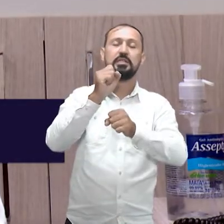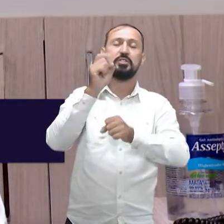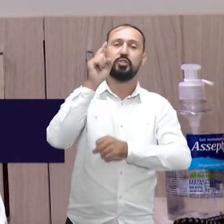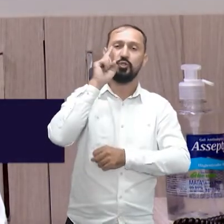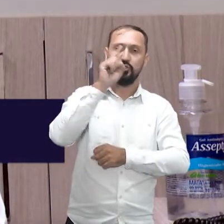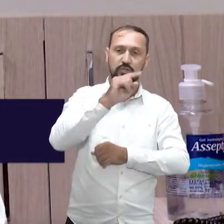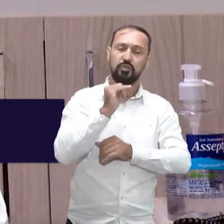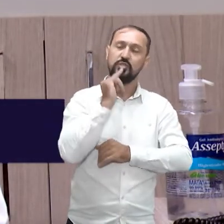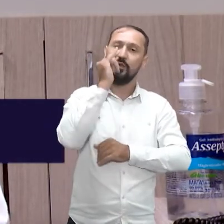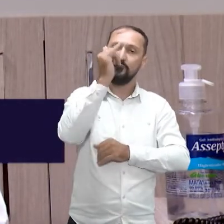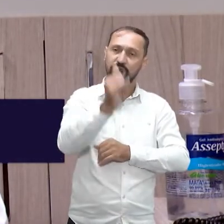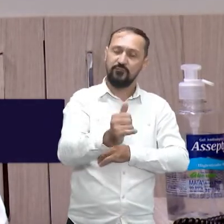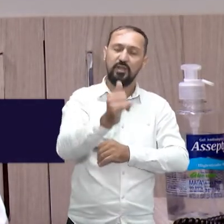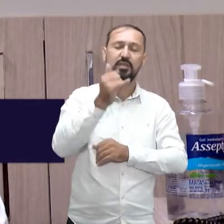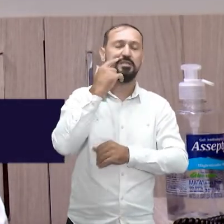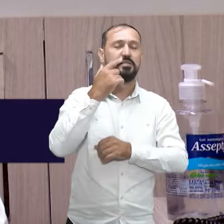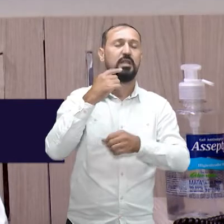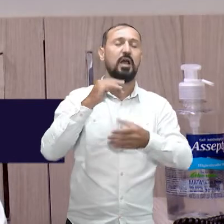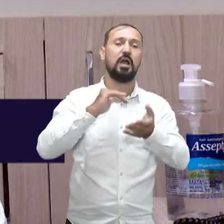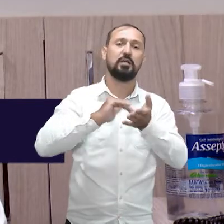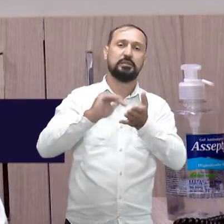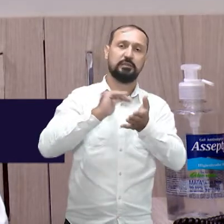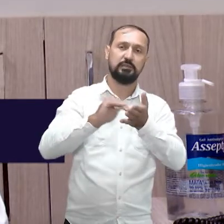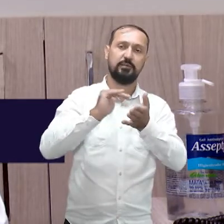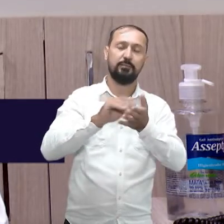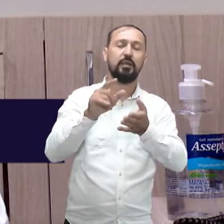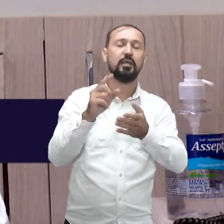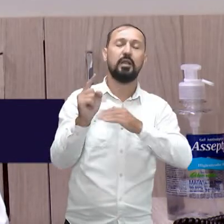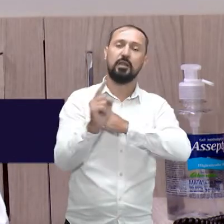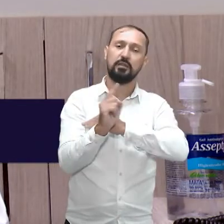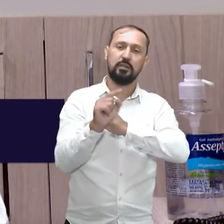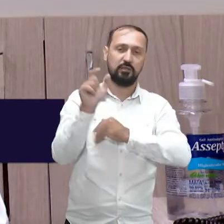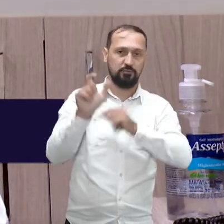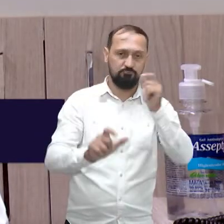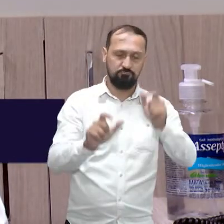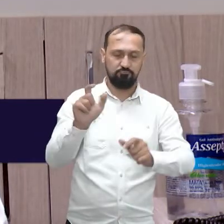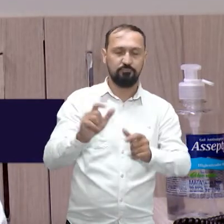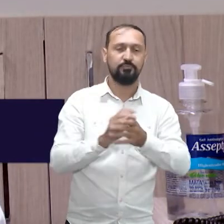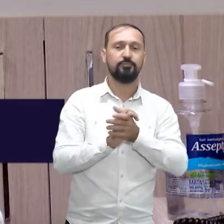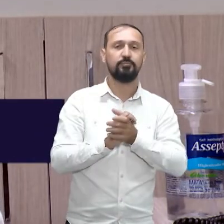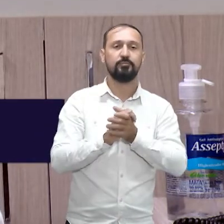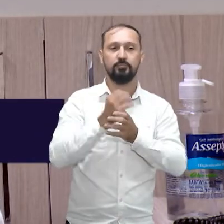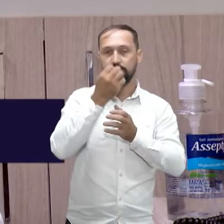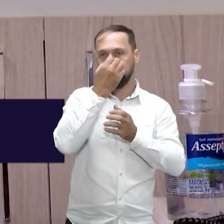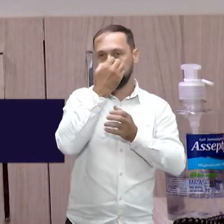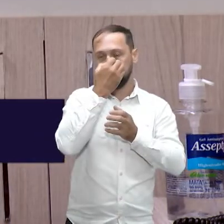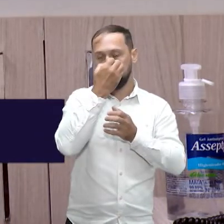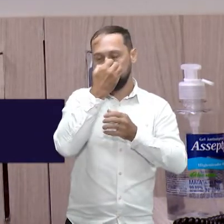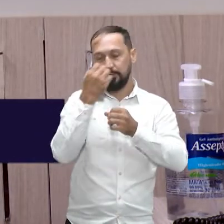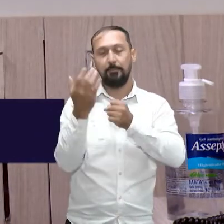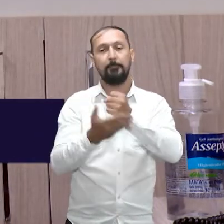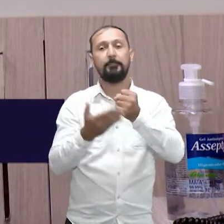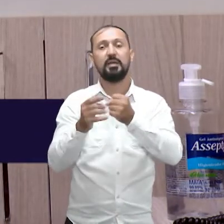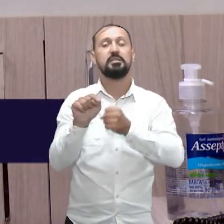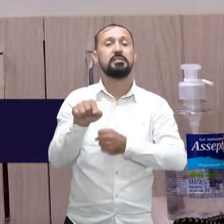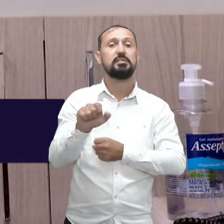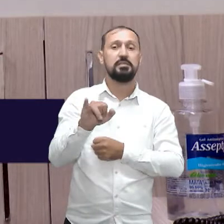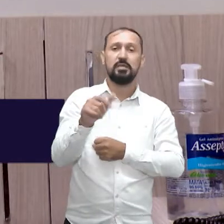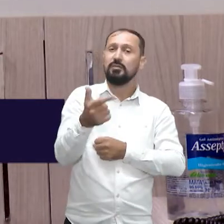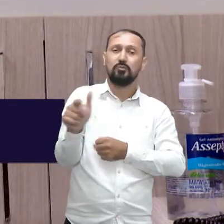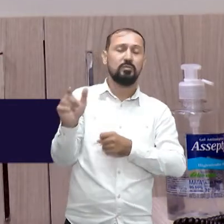nós informamos em 15 dias a Secretaria Municipal de Saúde para que dê providência aos pacientes. E de forma a